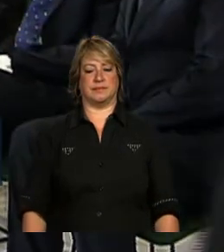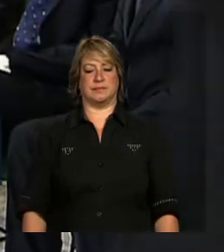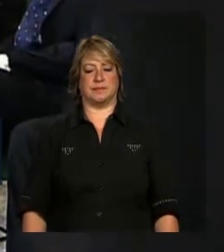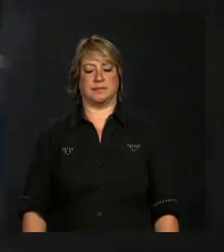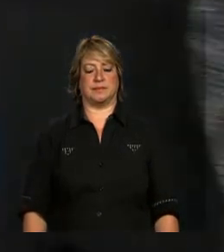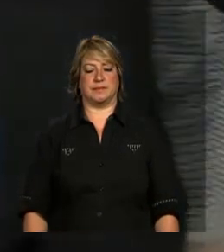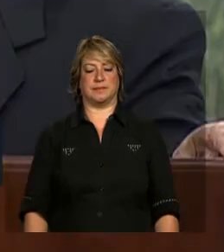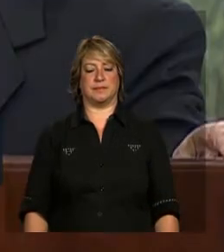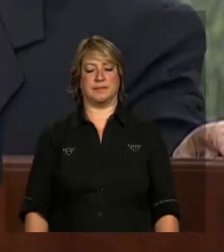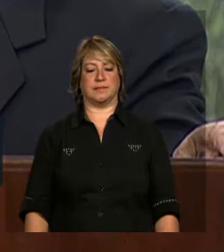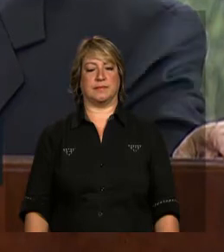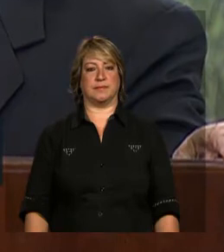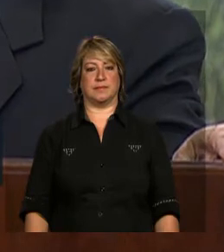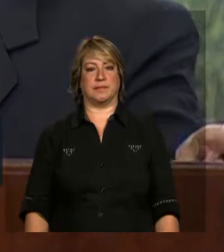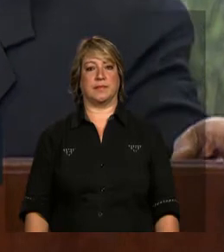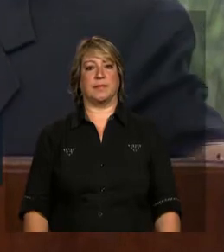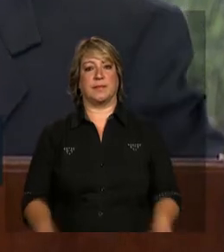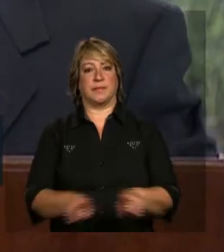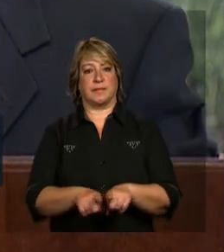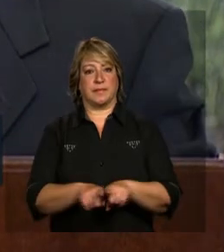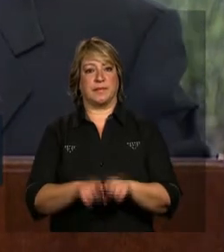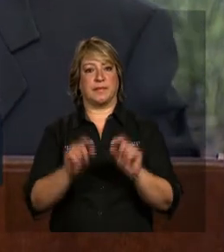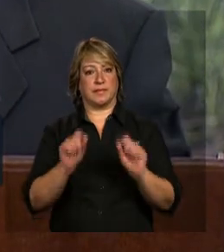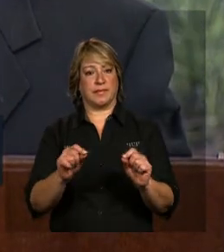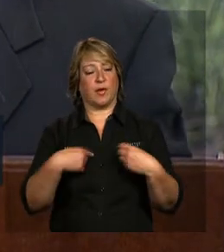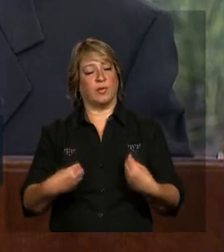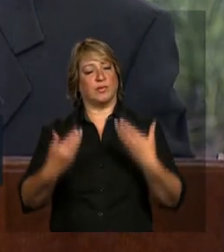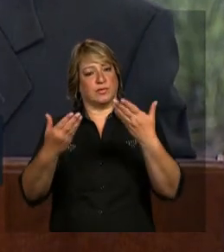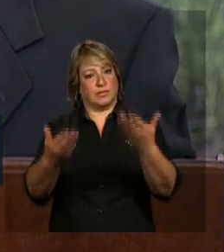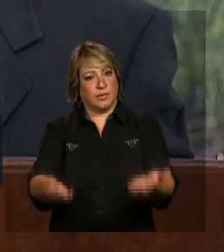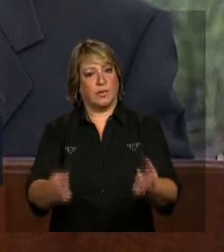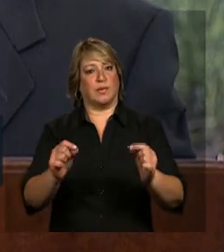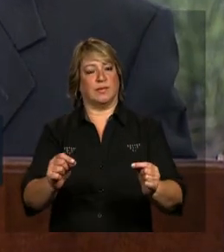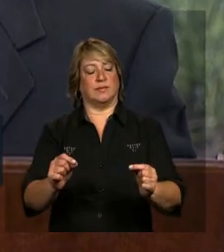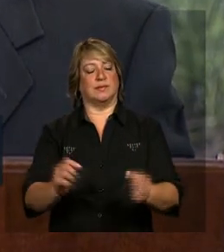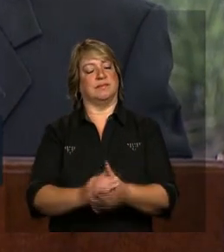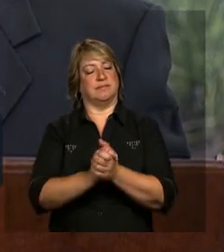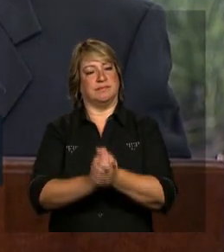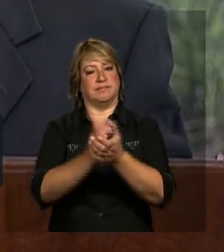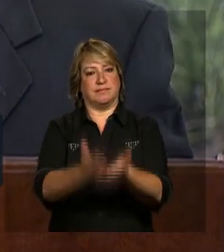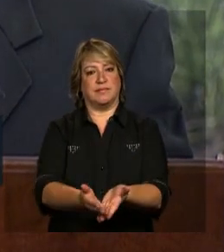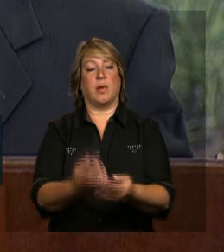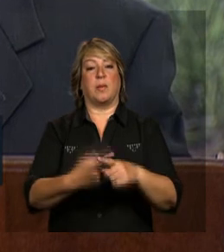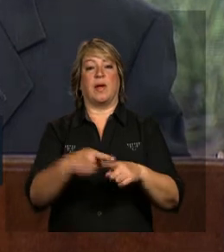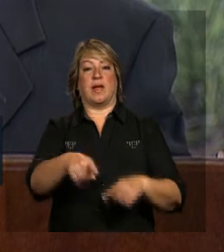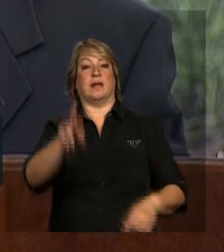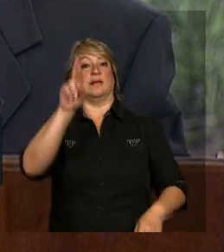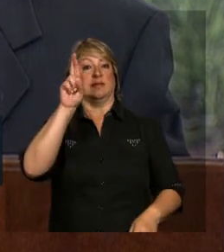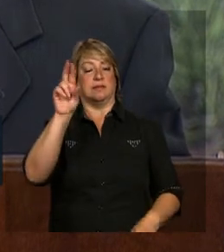E aí Oi e a quem rendo minhas homenagens e tendo papel